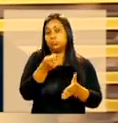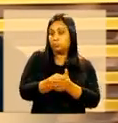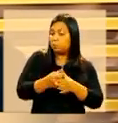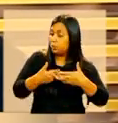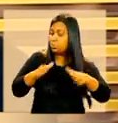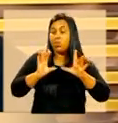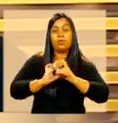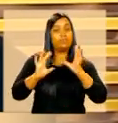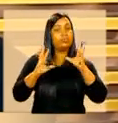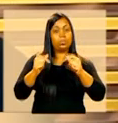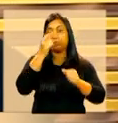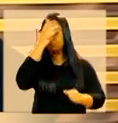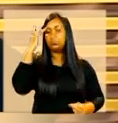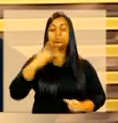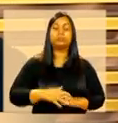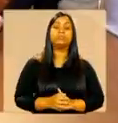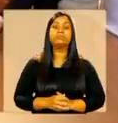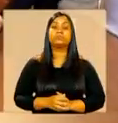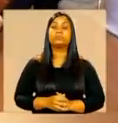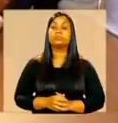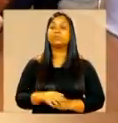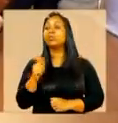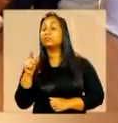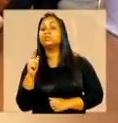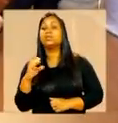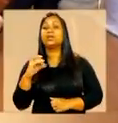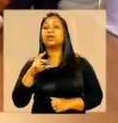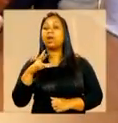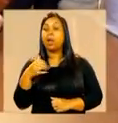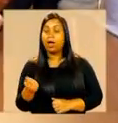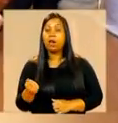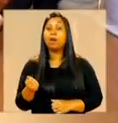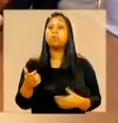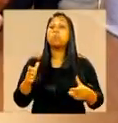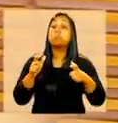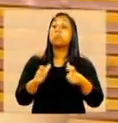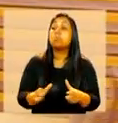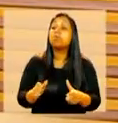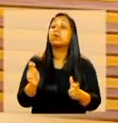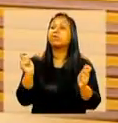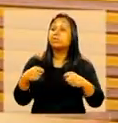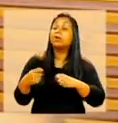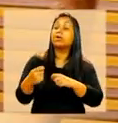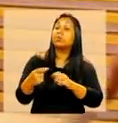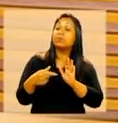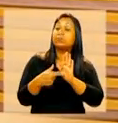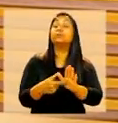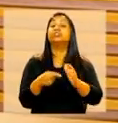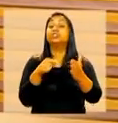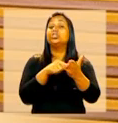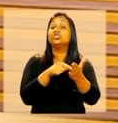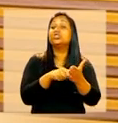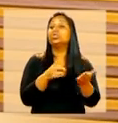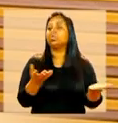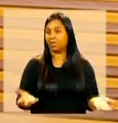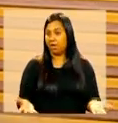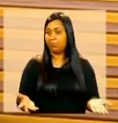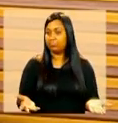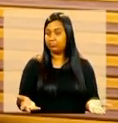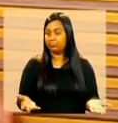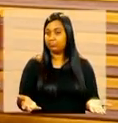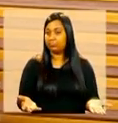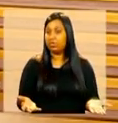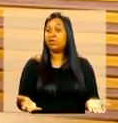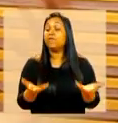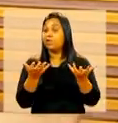todo mundo. E isso, para todo mundo. E você, Carla, um destino que você pode nos indicar com essa experiência? Onde nós vamos? E